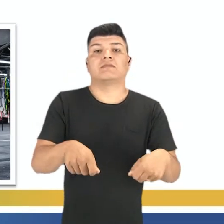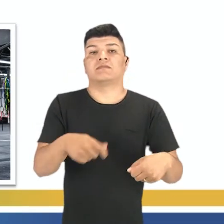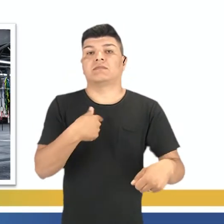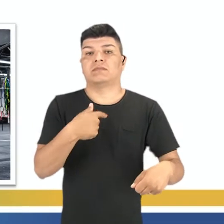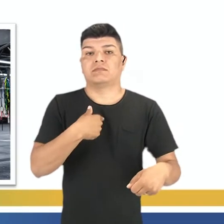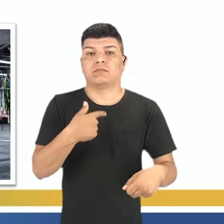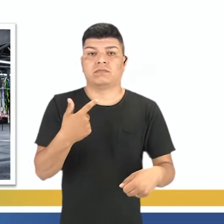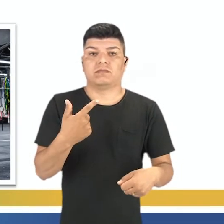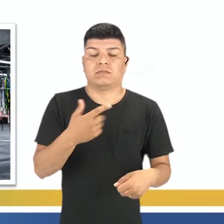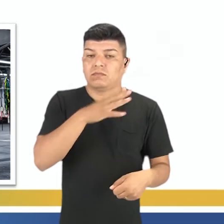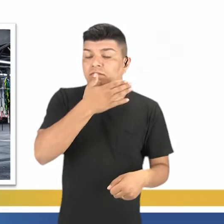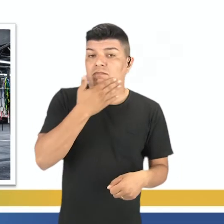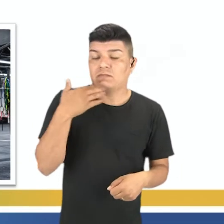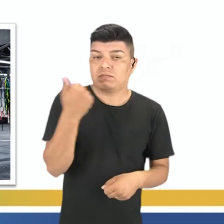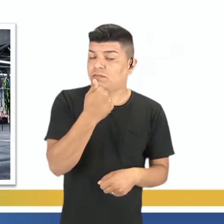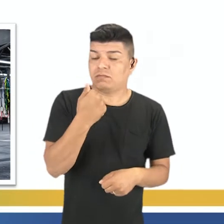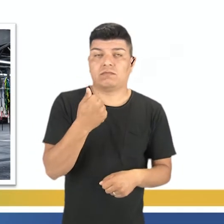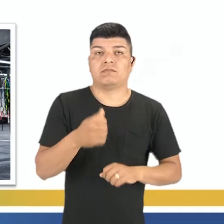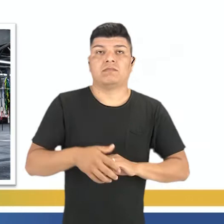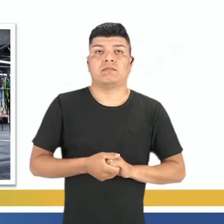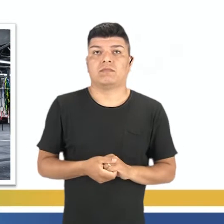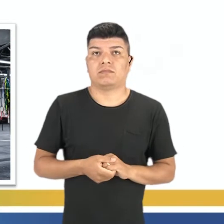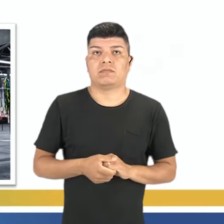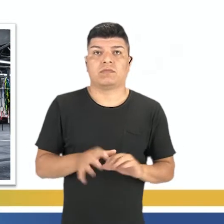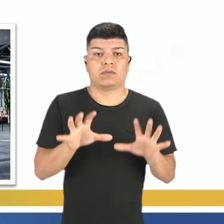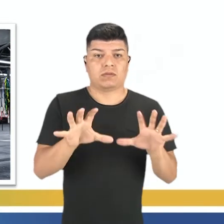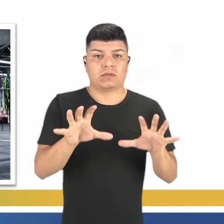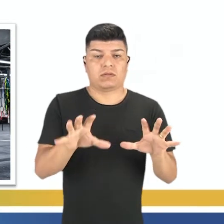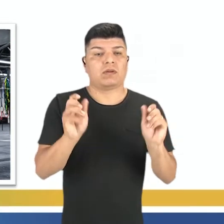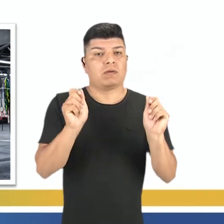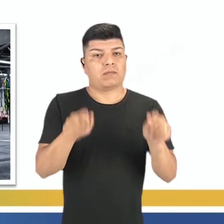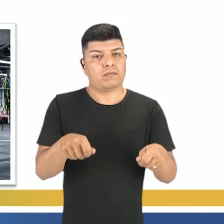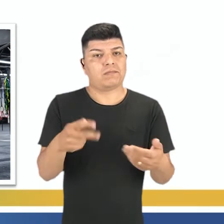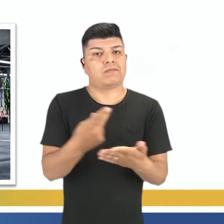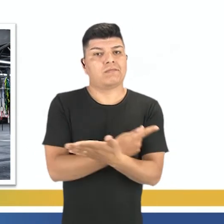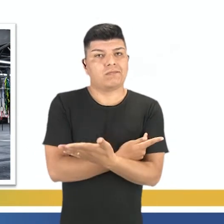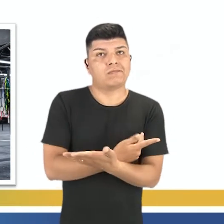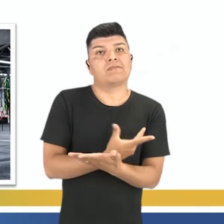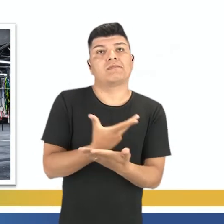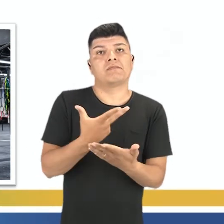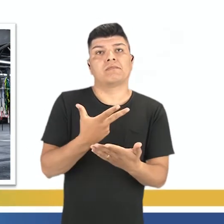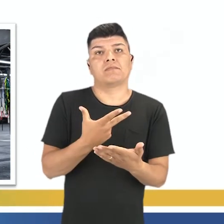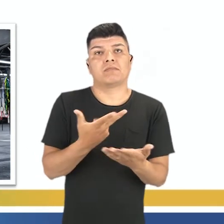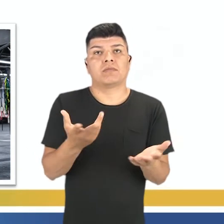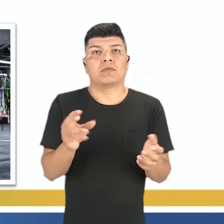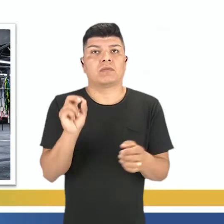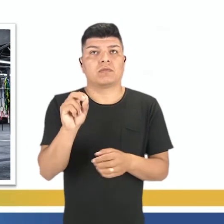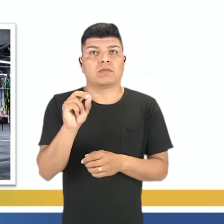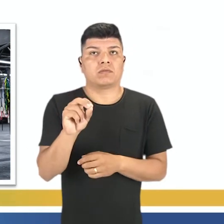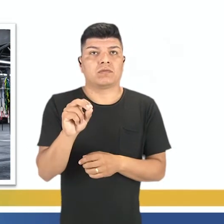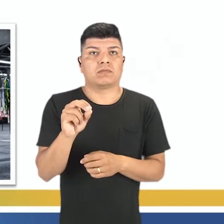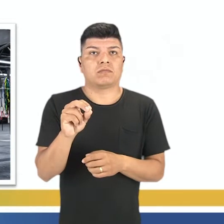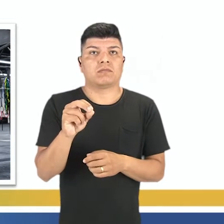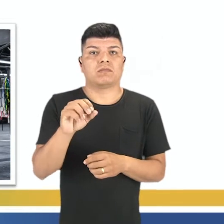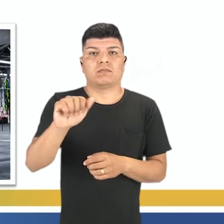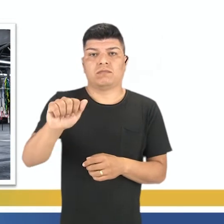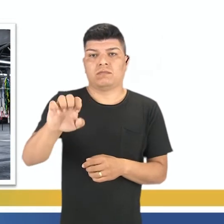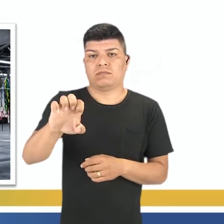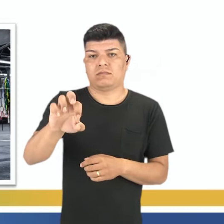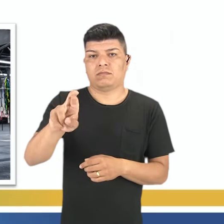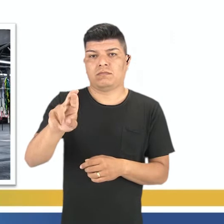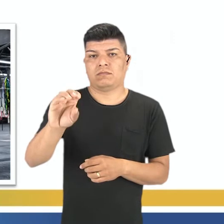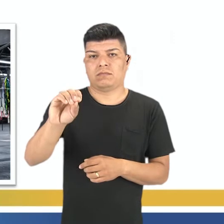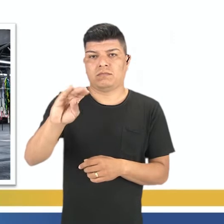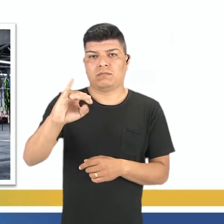sua eficácia. Essa condição pode ocorrer em conjunturas tanto aeróbicas